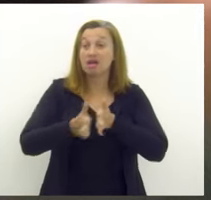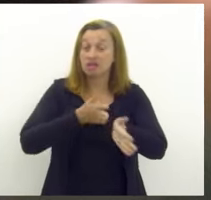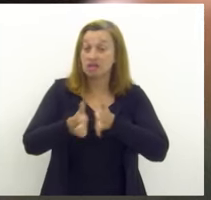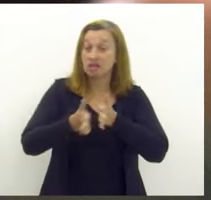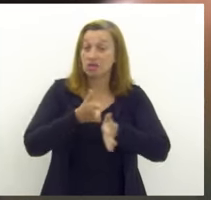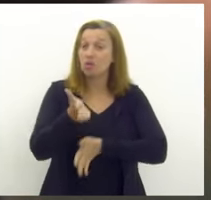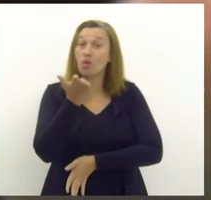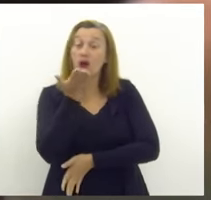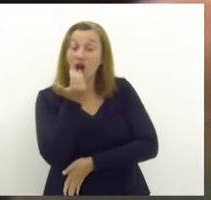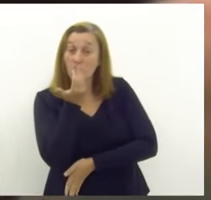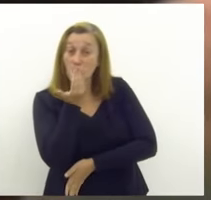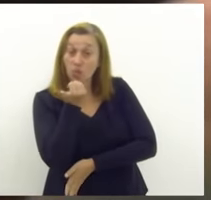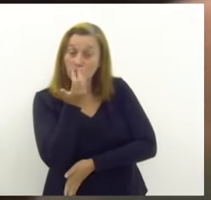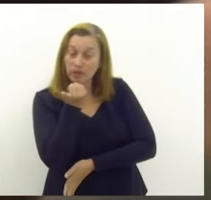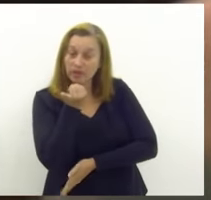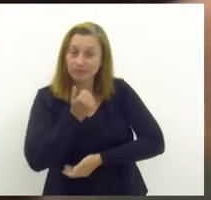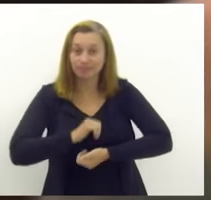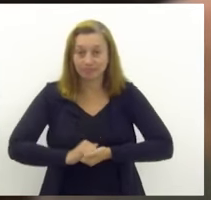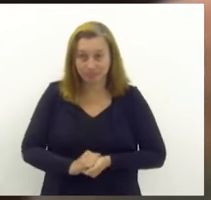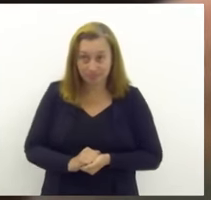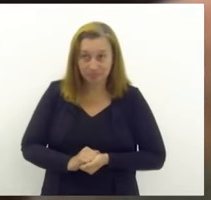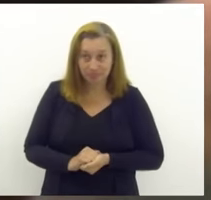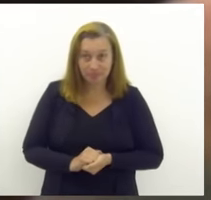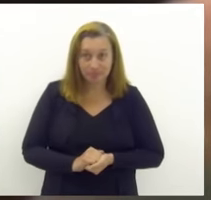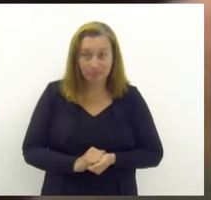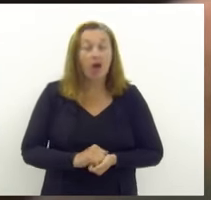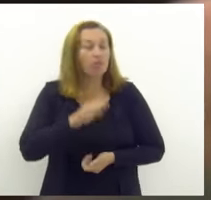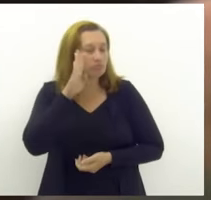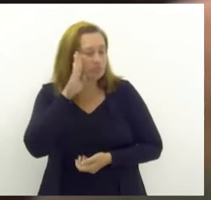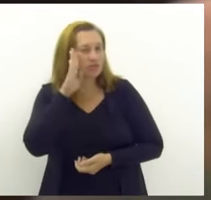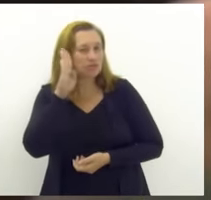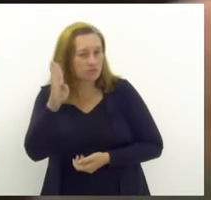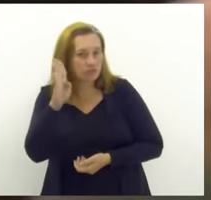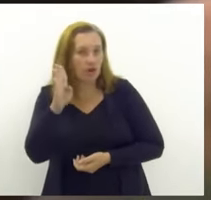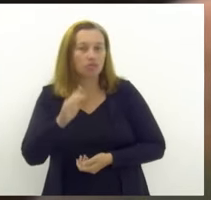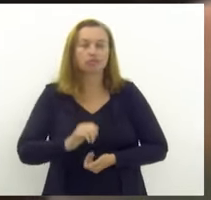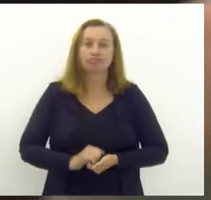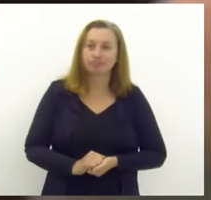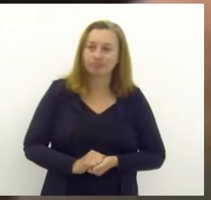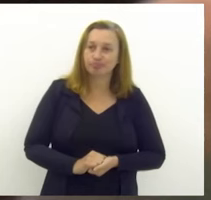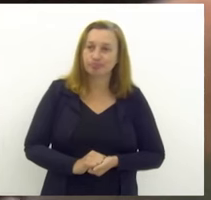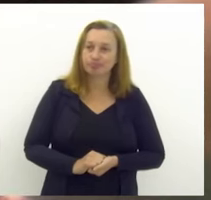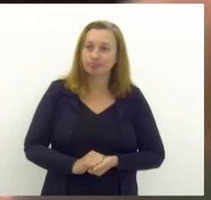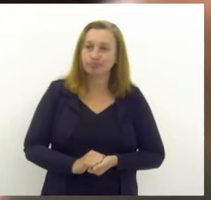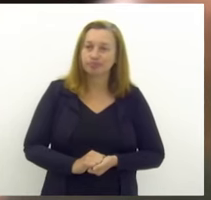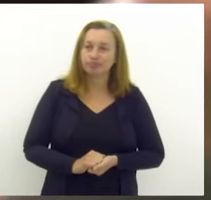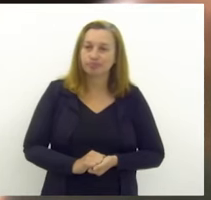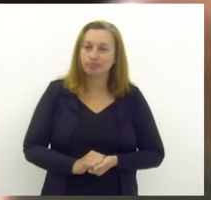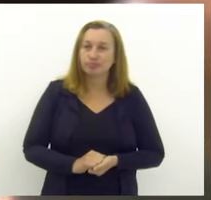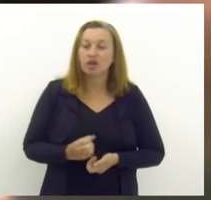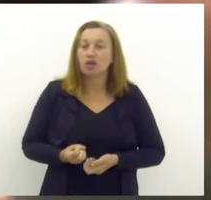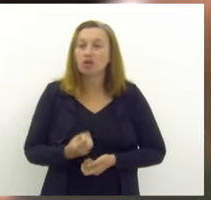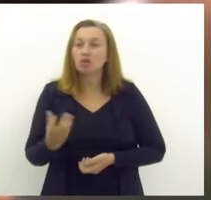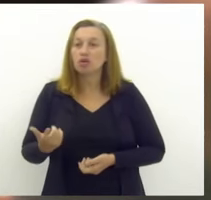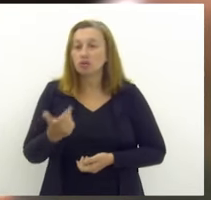alimento a comida né É fundamental pra existência Nossa enquanto seres humanos e a